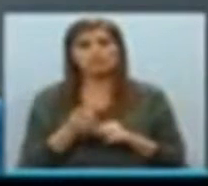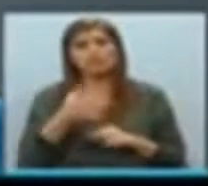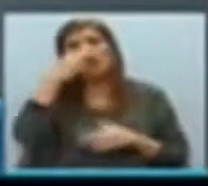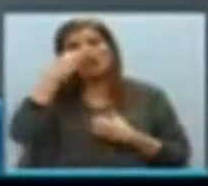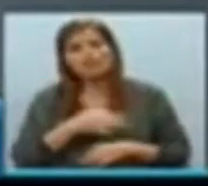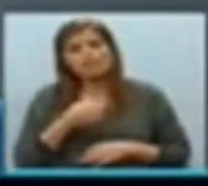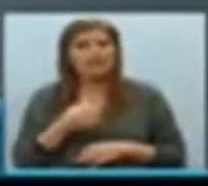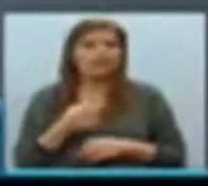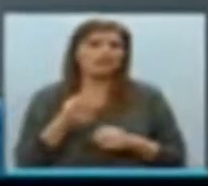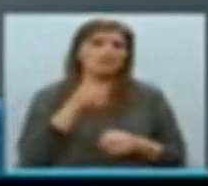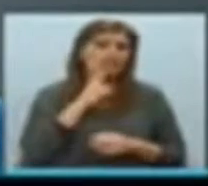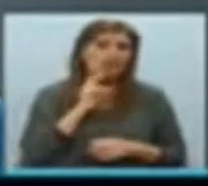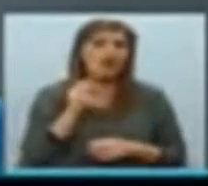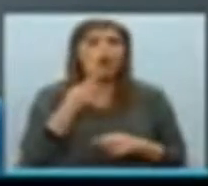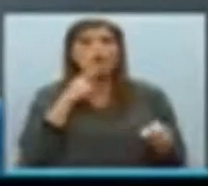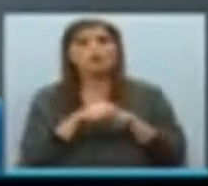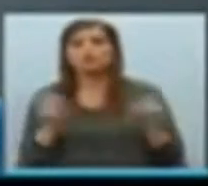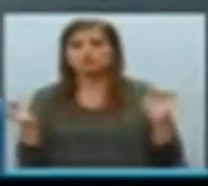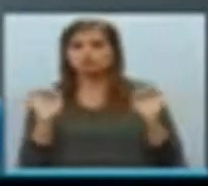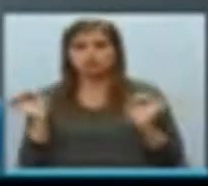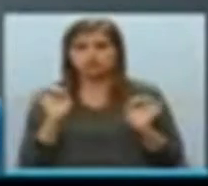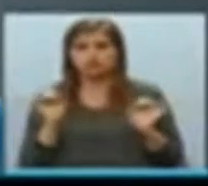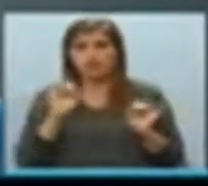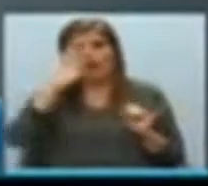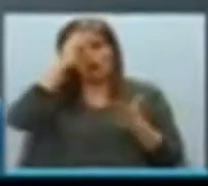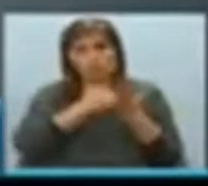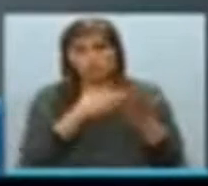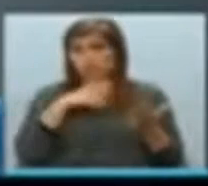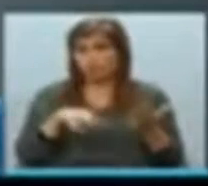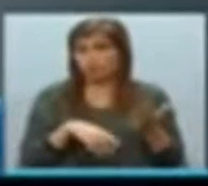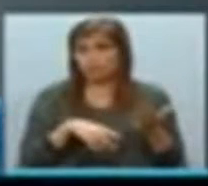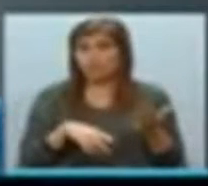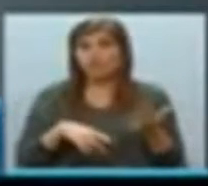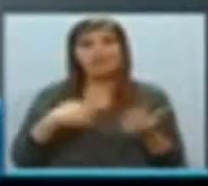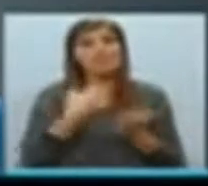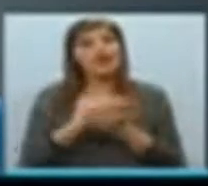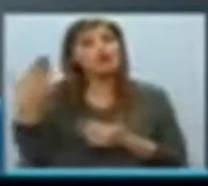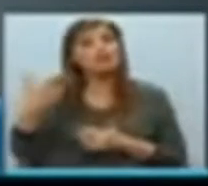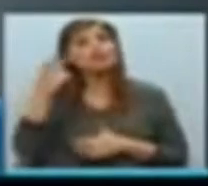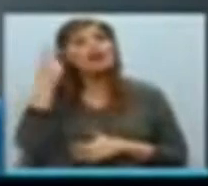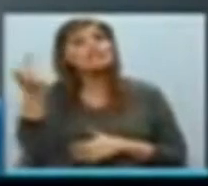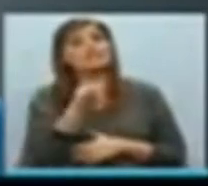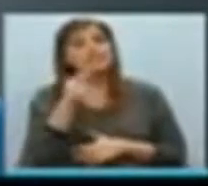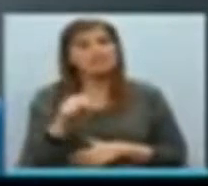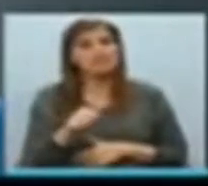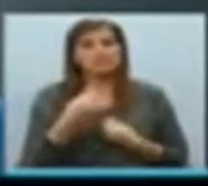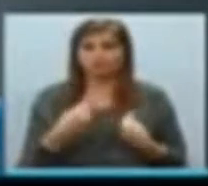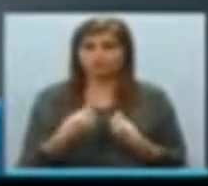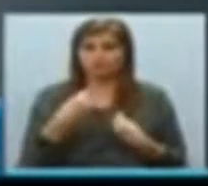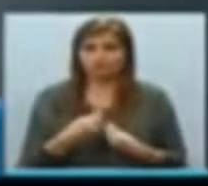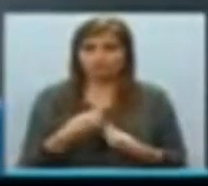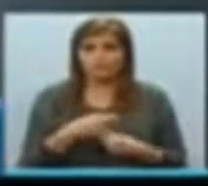por região o político ou seja a conquista por português garante o direito à vida então isso é muito bacana esse é um princípio